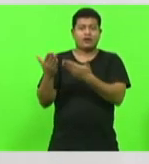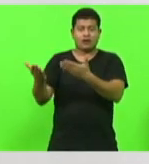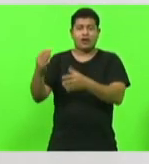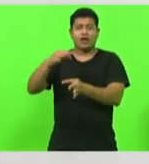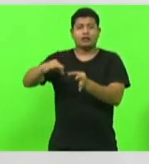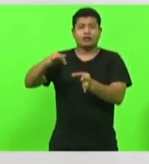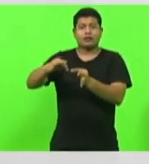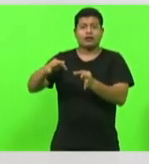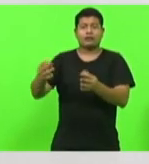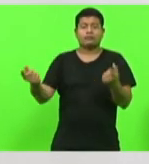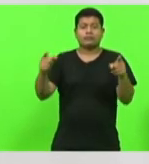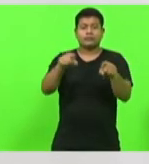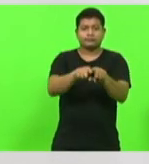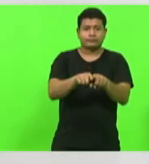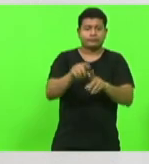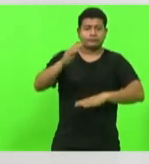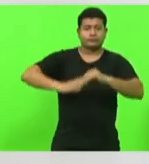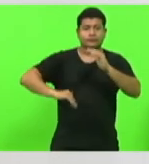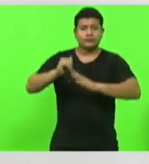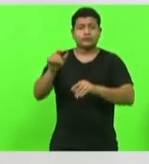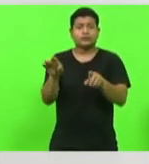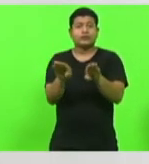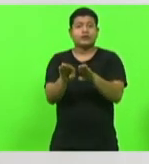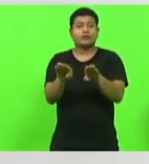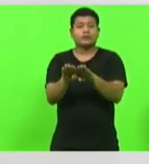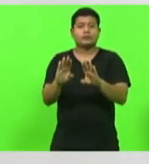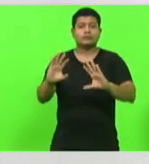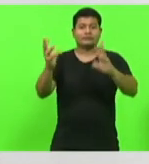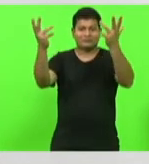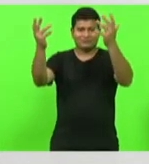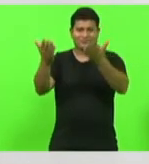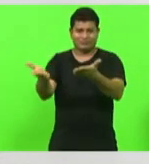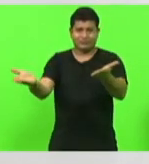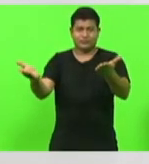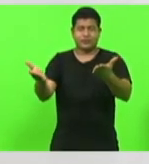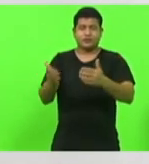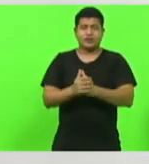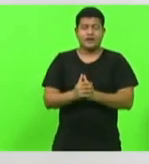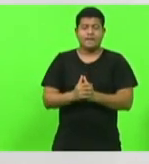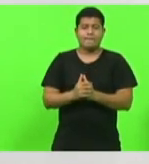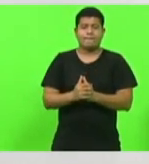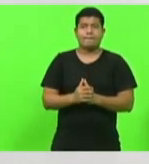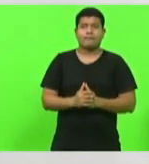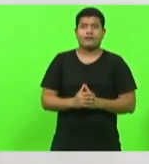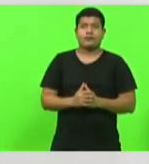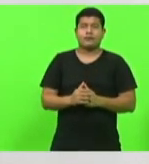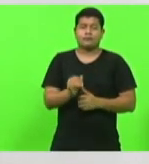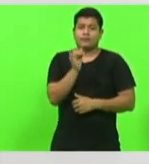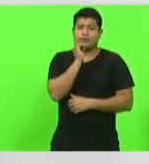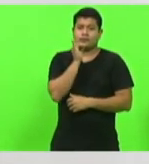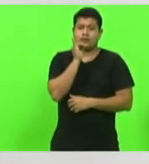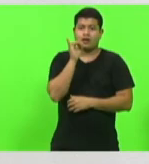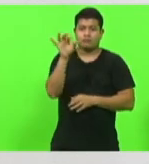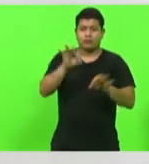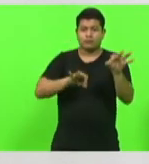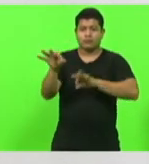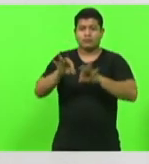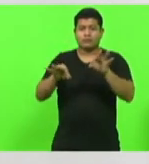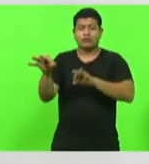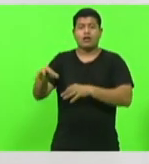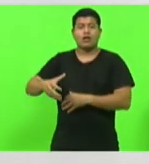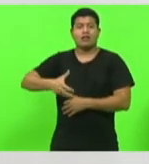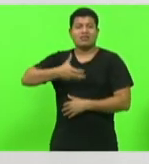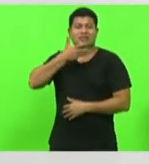de ações e eventos, com destaque para organização do Natal Luz, construção do posto